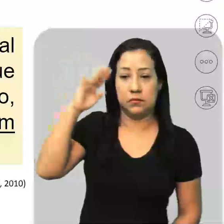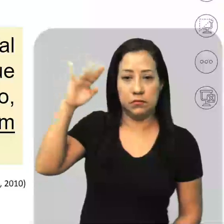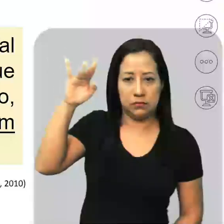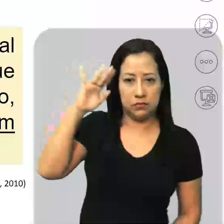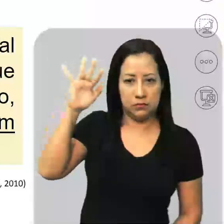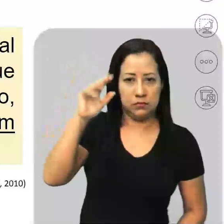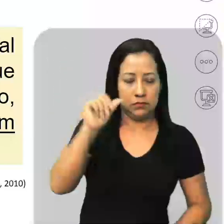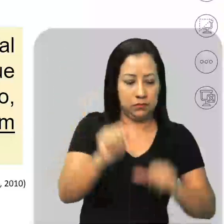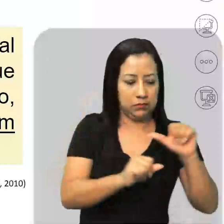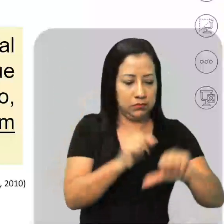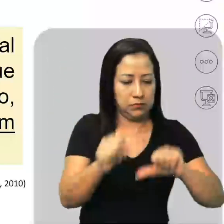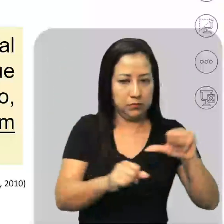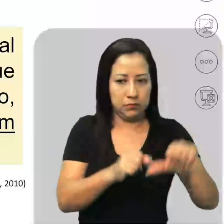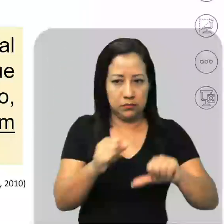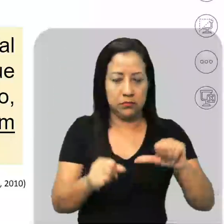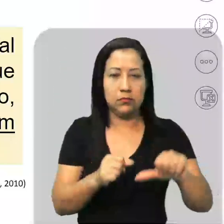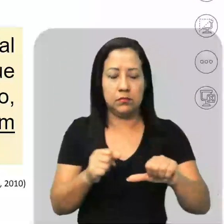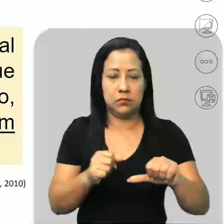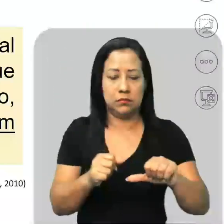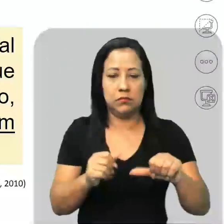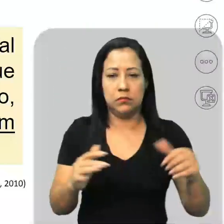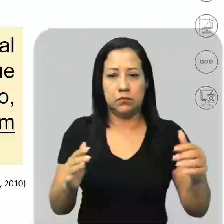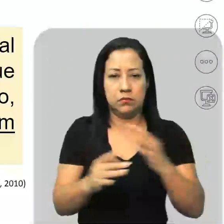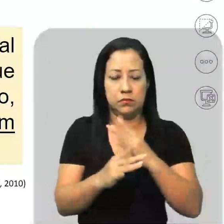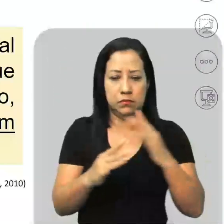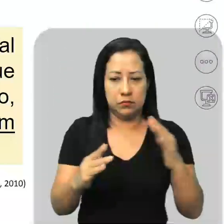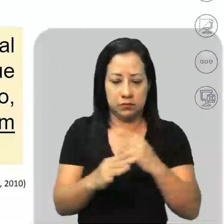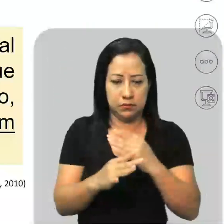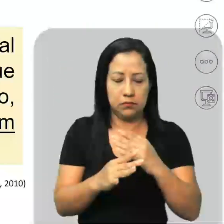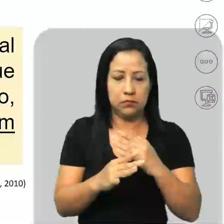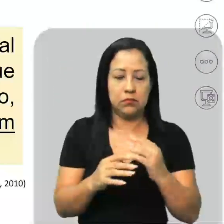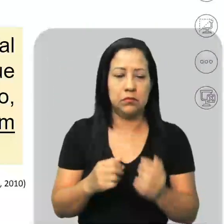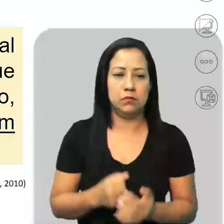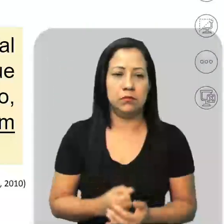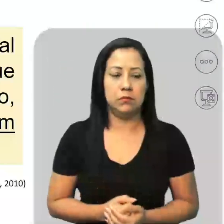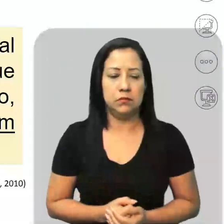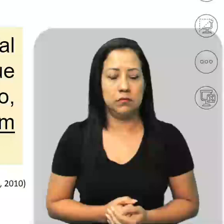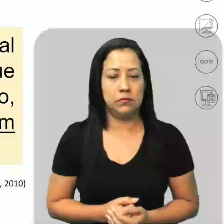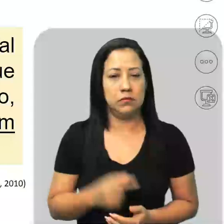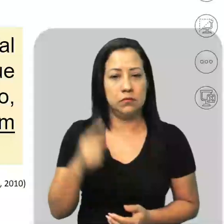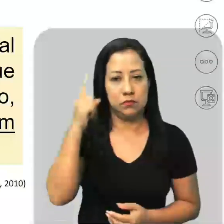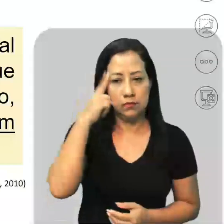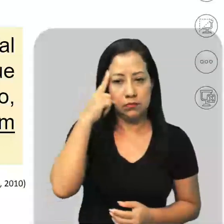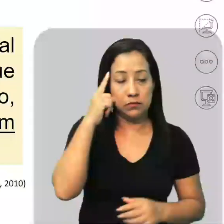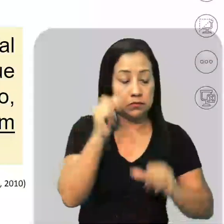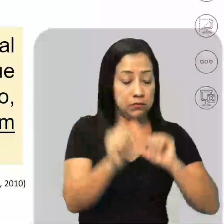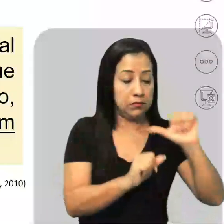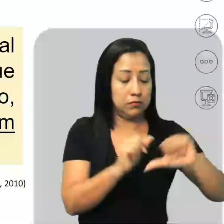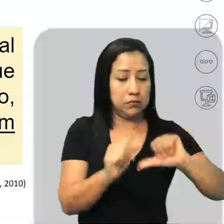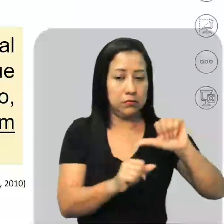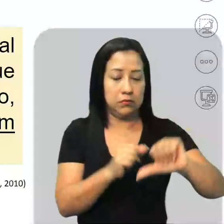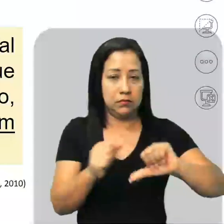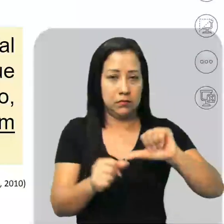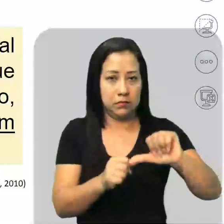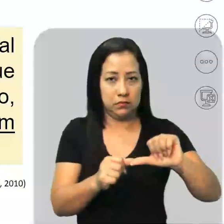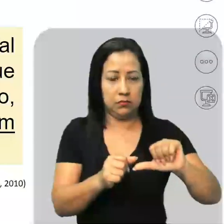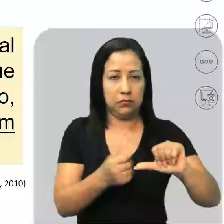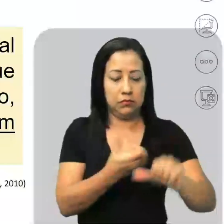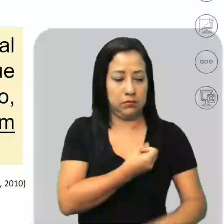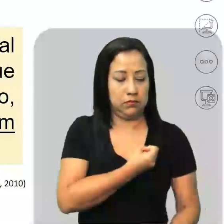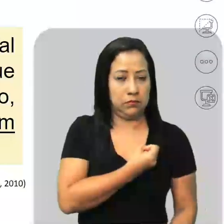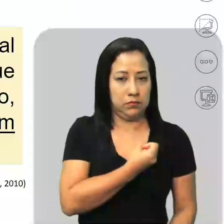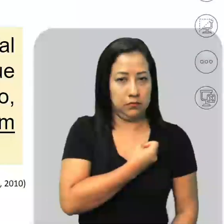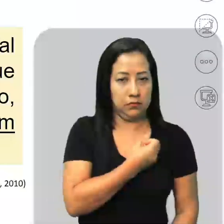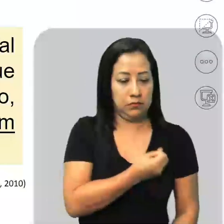natalidade e mortalidade verificada a partir da metade do século XVIII. Nós estamos pegando geral. Porque no Brasil foi